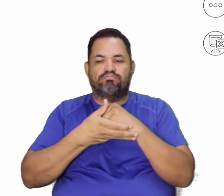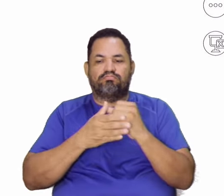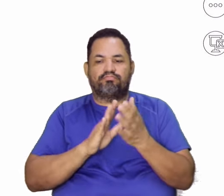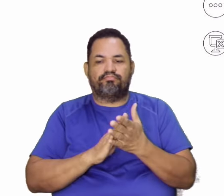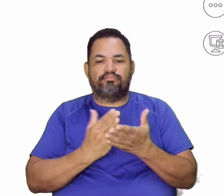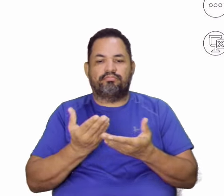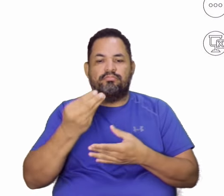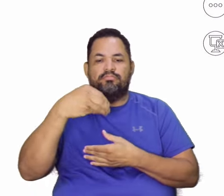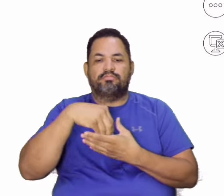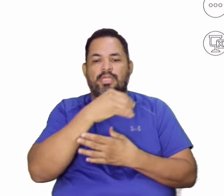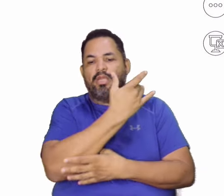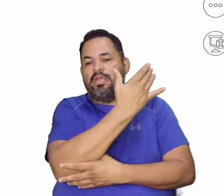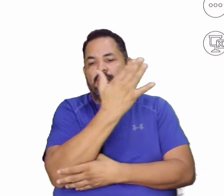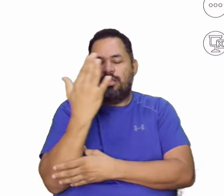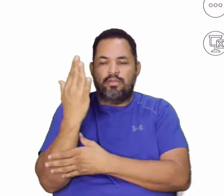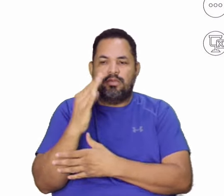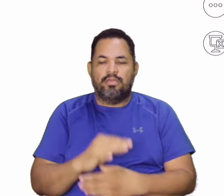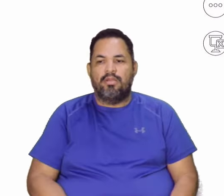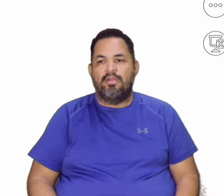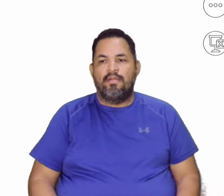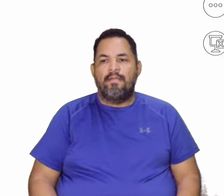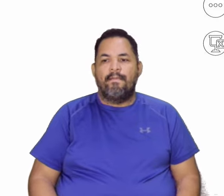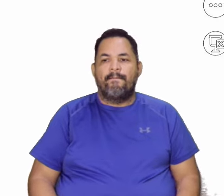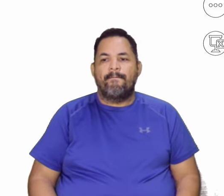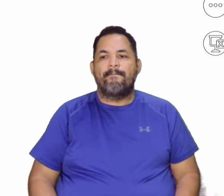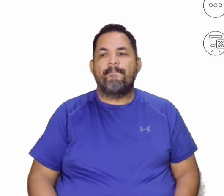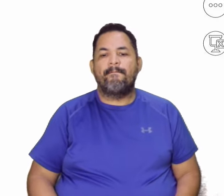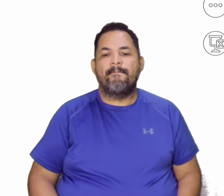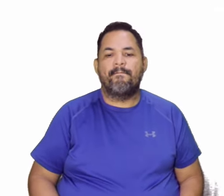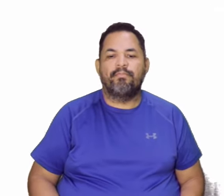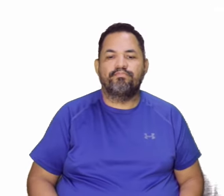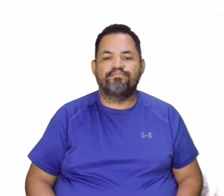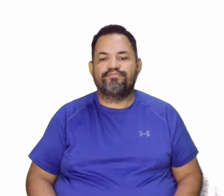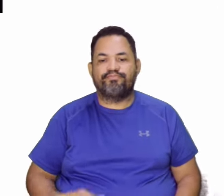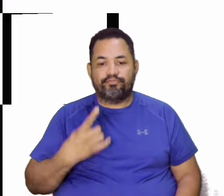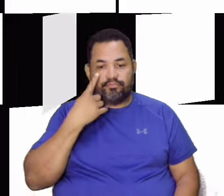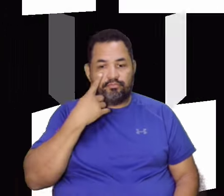na natureza vamos ver as